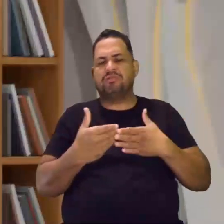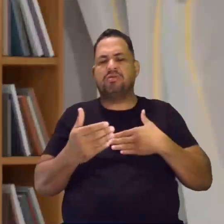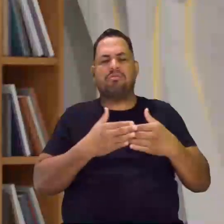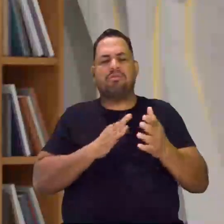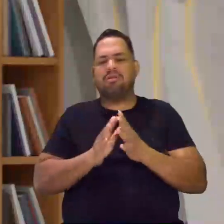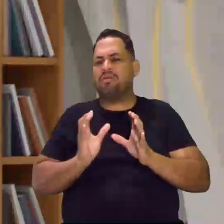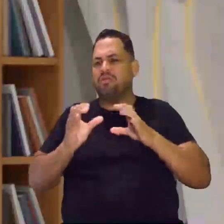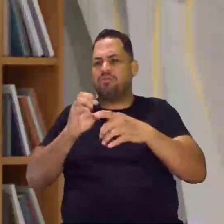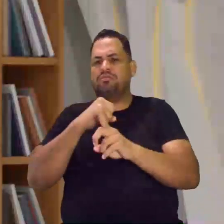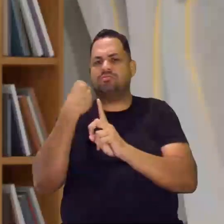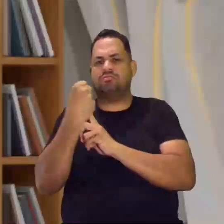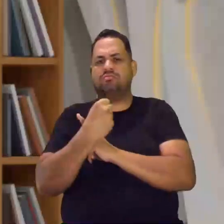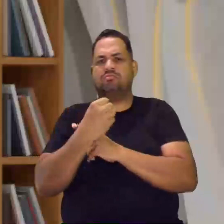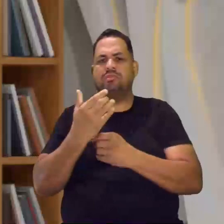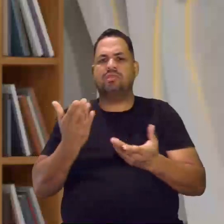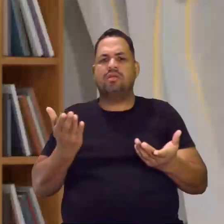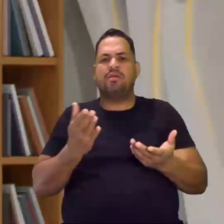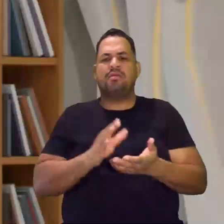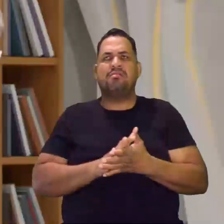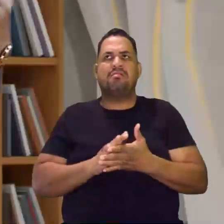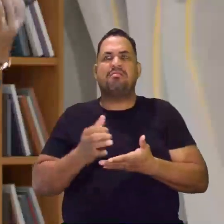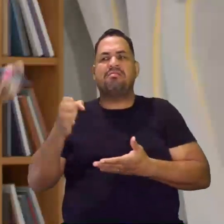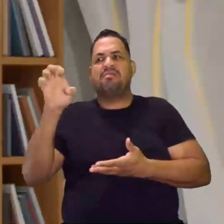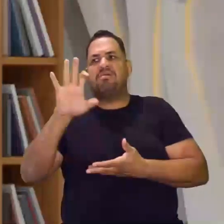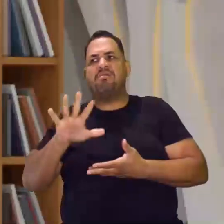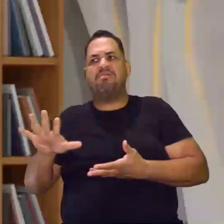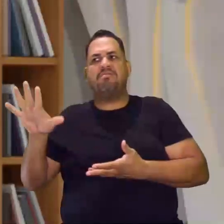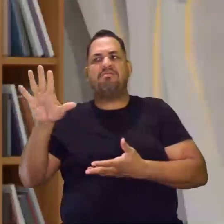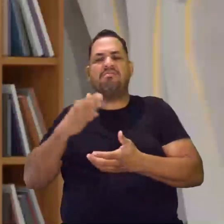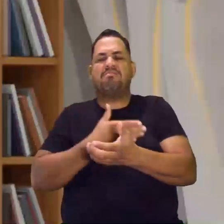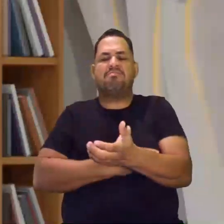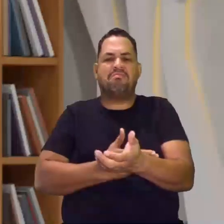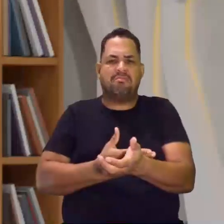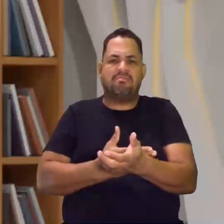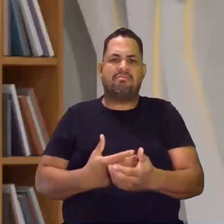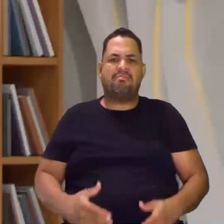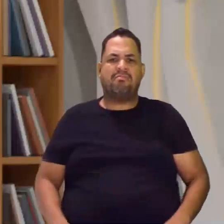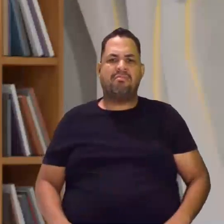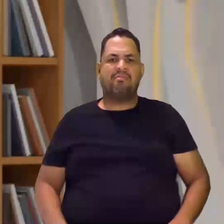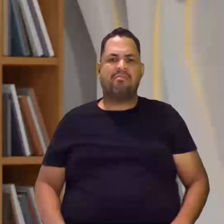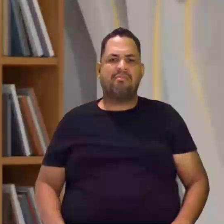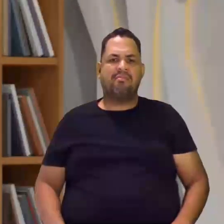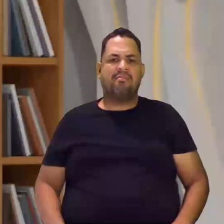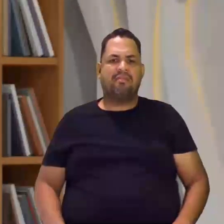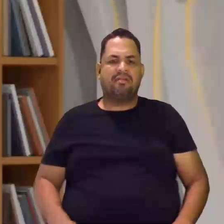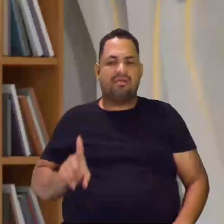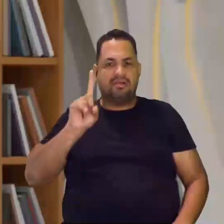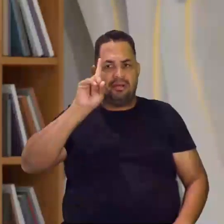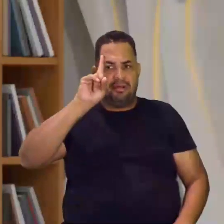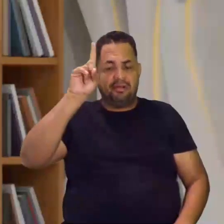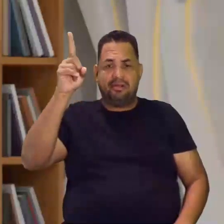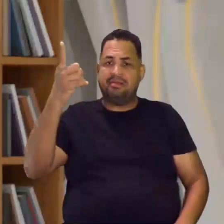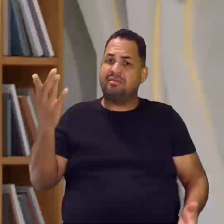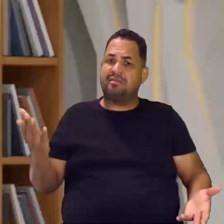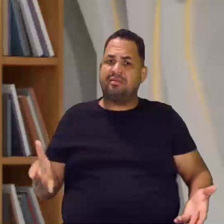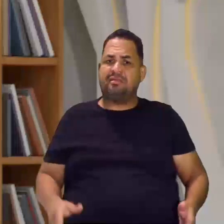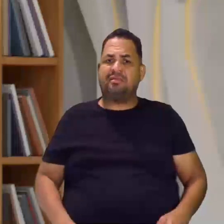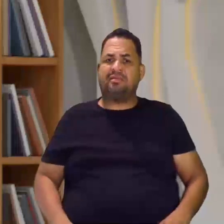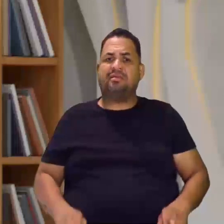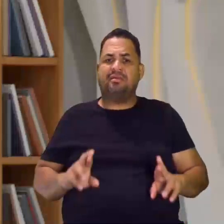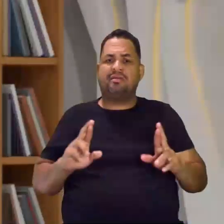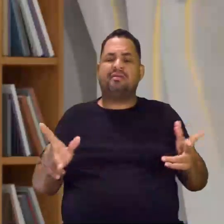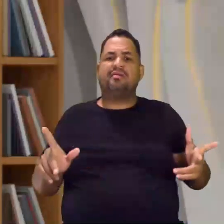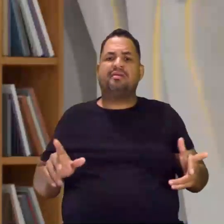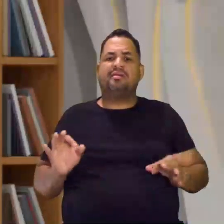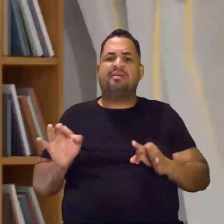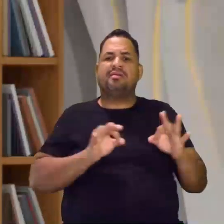grupo social, que não seja dos europeus, que não seja dos brancos, ali dessa ideia, né? É